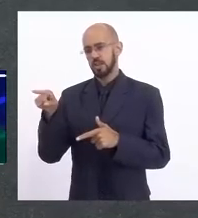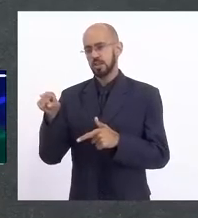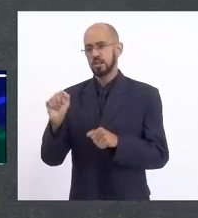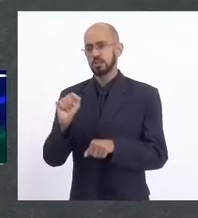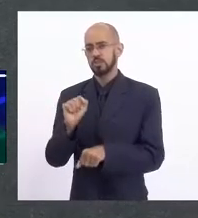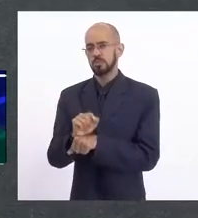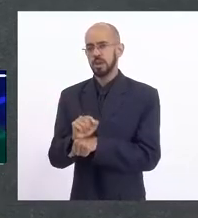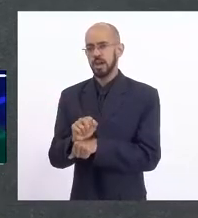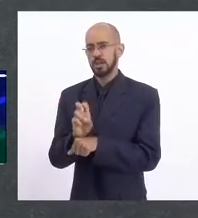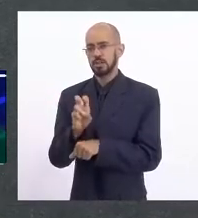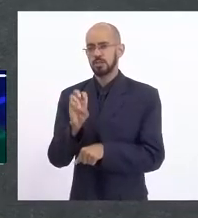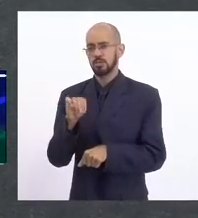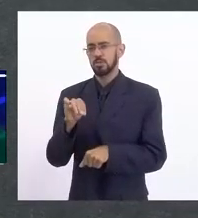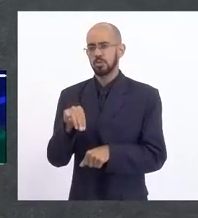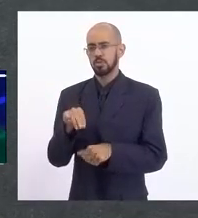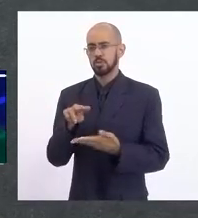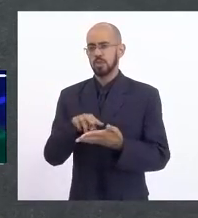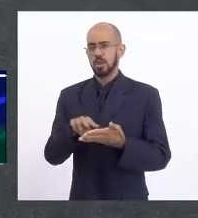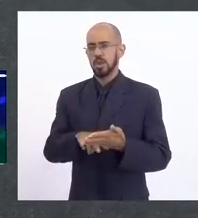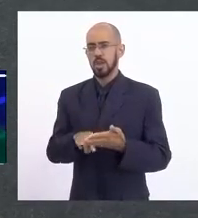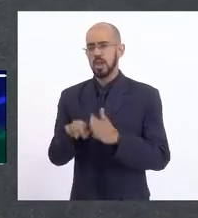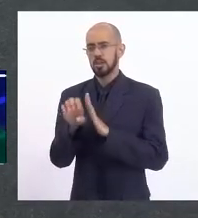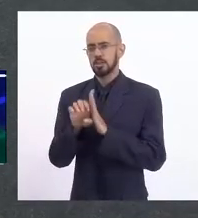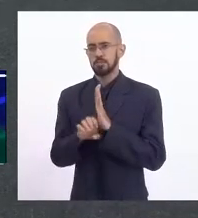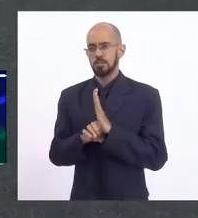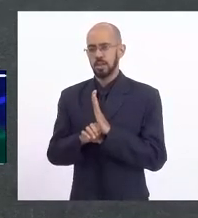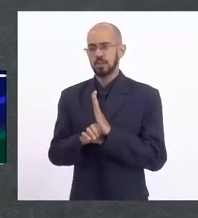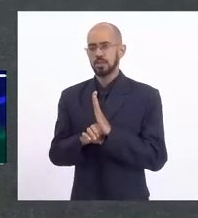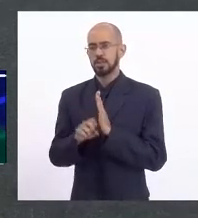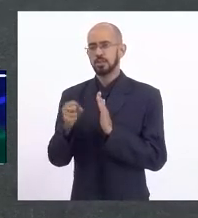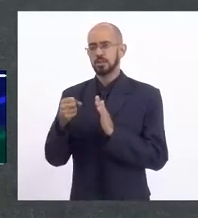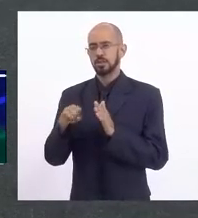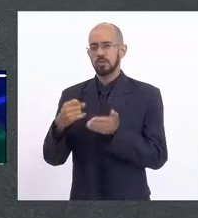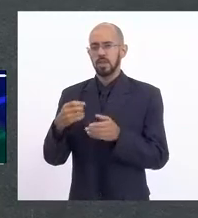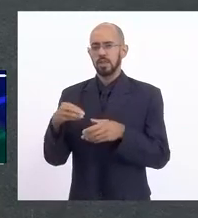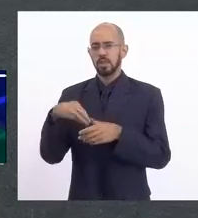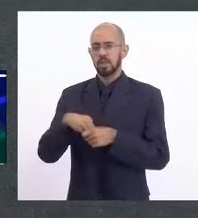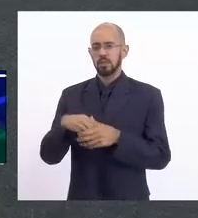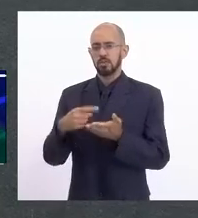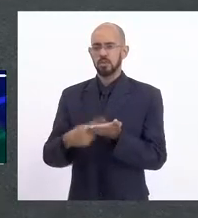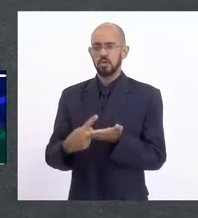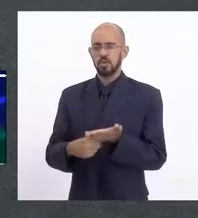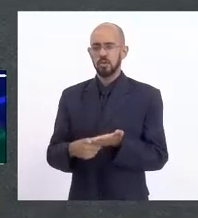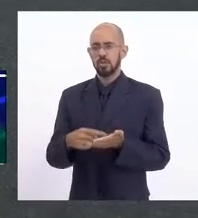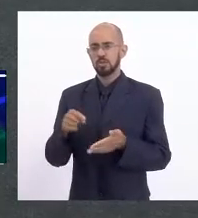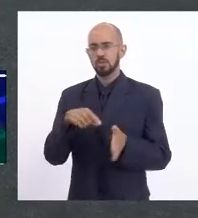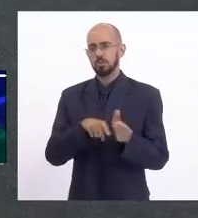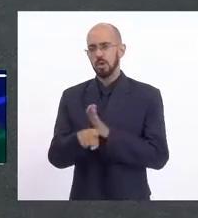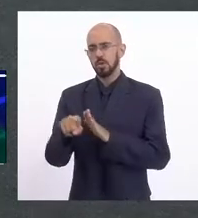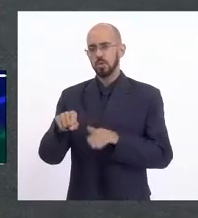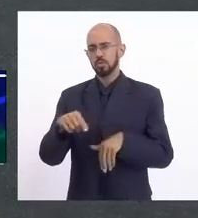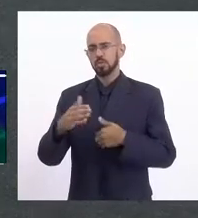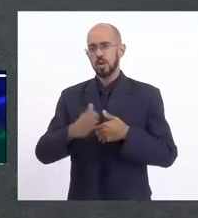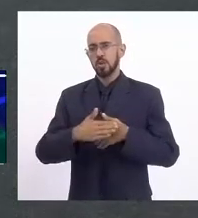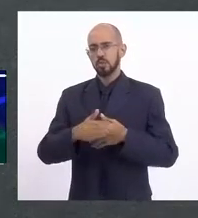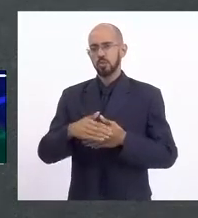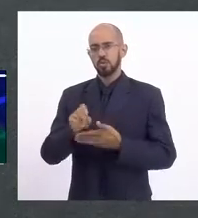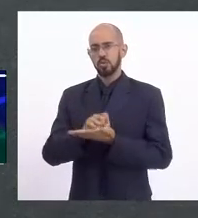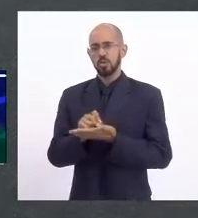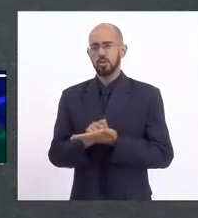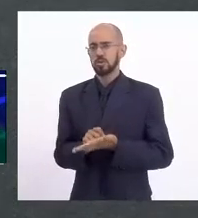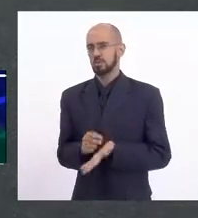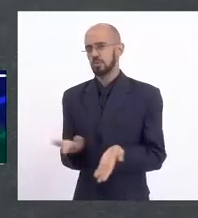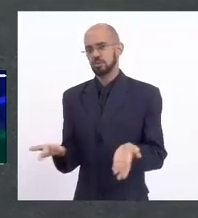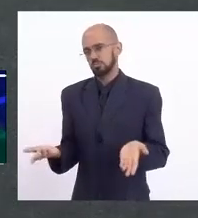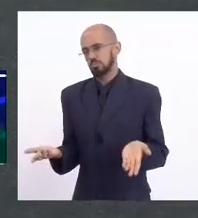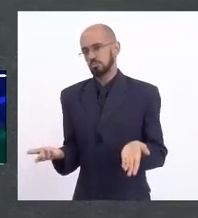interrompe 5 minutos, leia as emendas. Aquelas que tiverem dentro do acordo, a gente pergunta aos autores. Aquelas que não tiverem, a gente pergunta aos autores também.